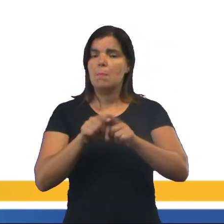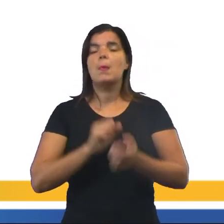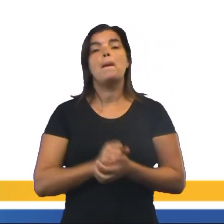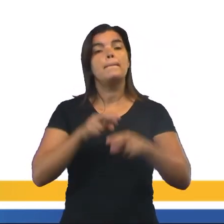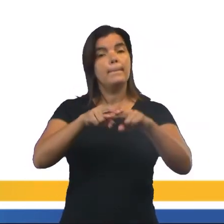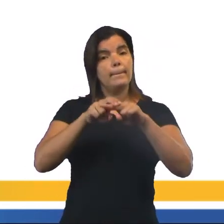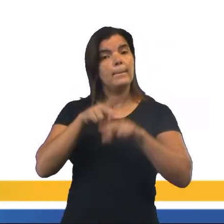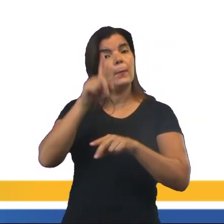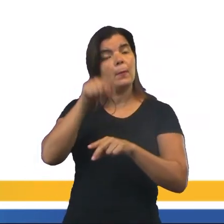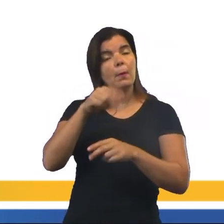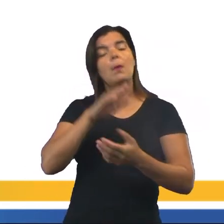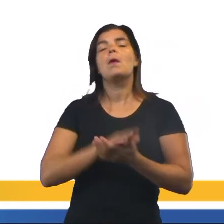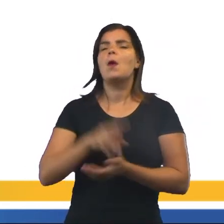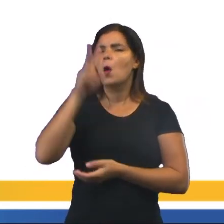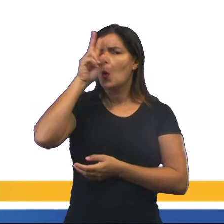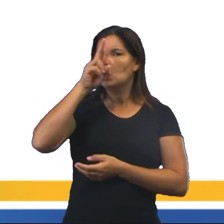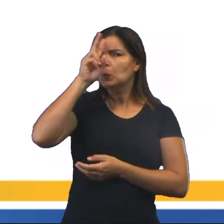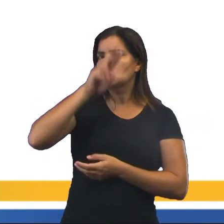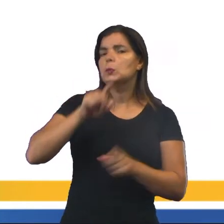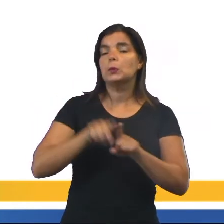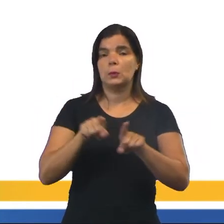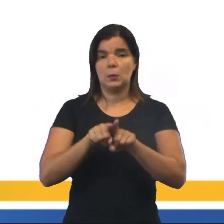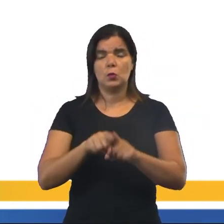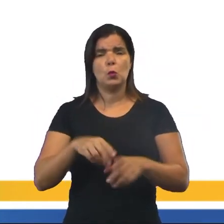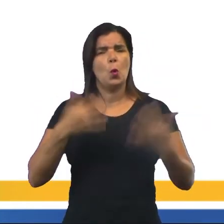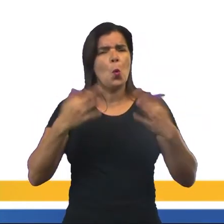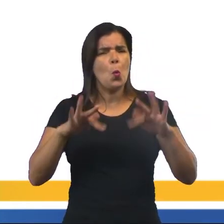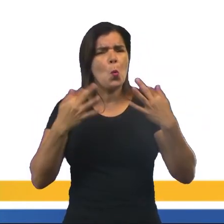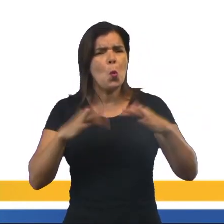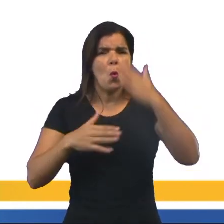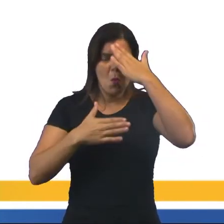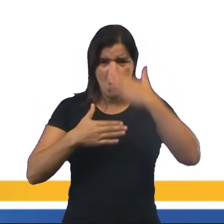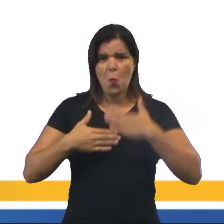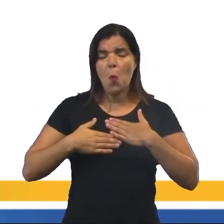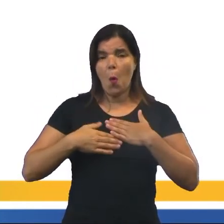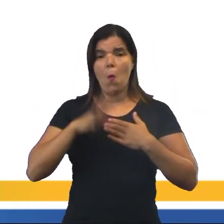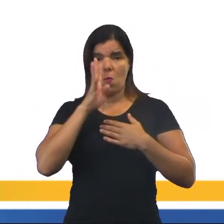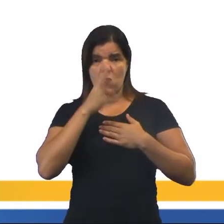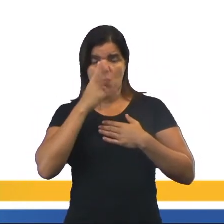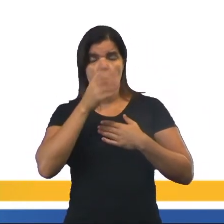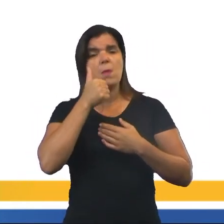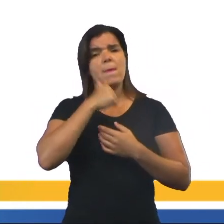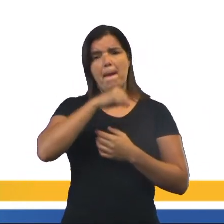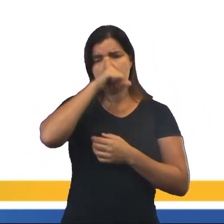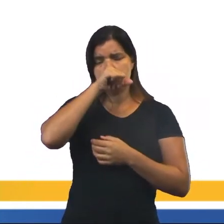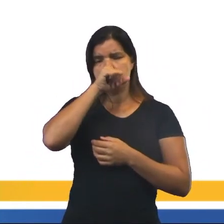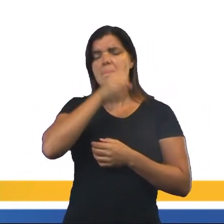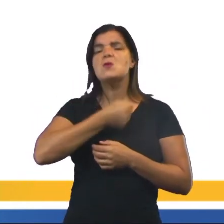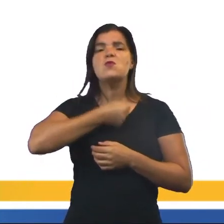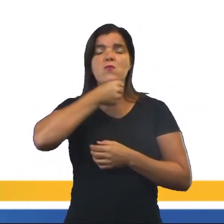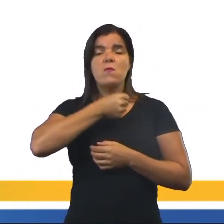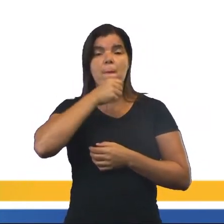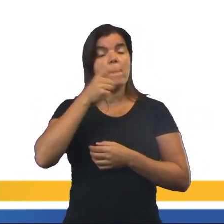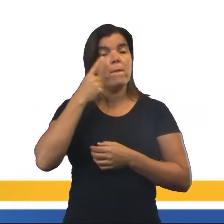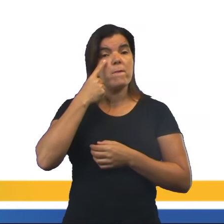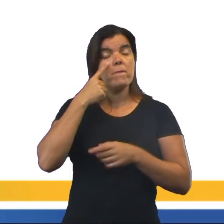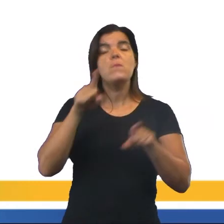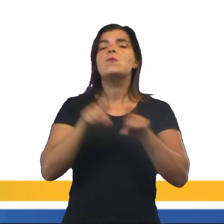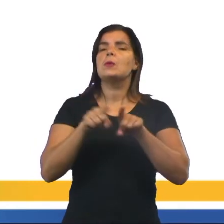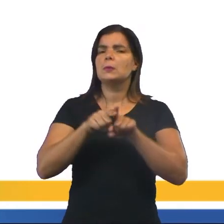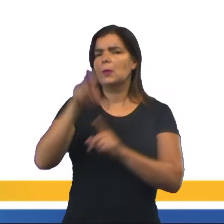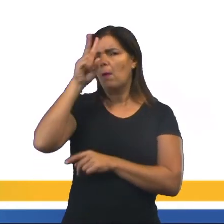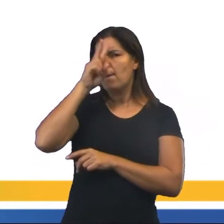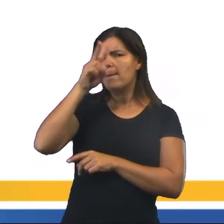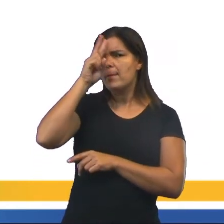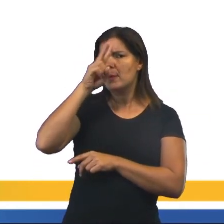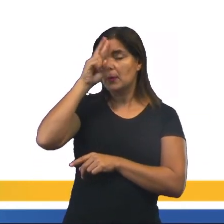Por isso, há histórias de dor física ou abuso verbais de nossas mães e avós. Devemos somar as histórias